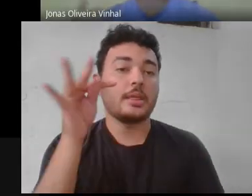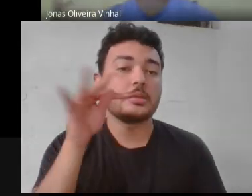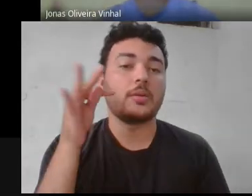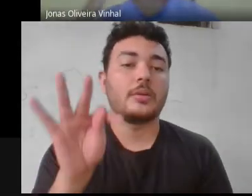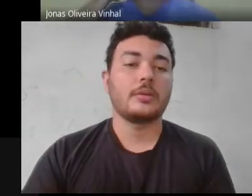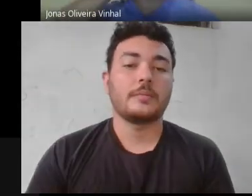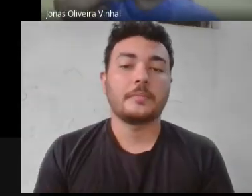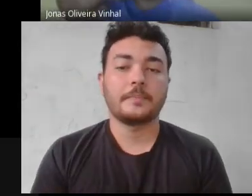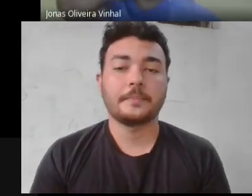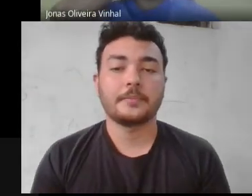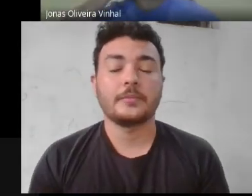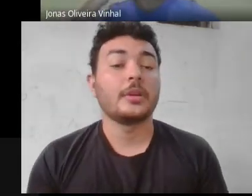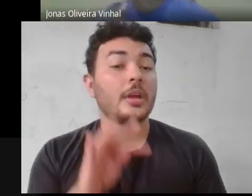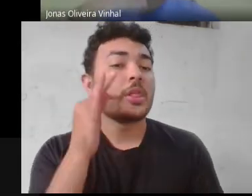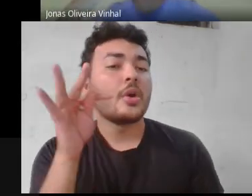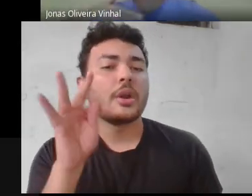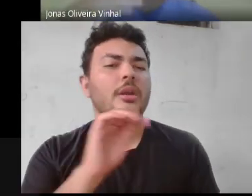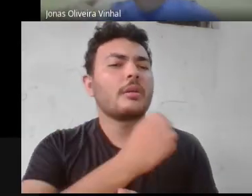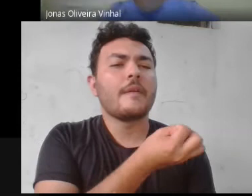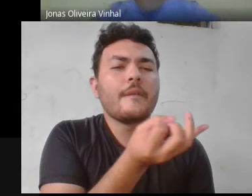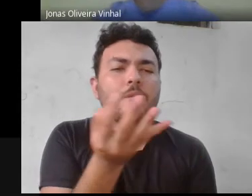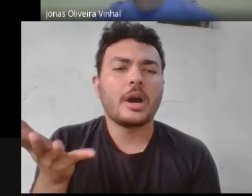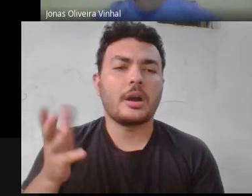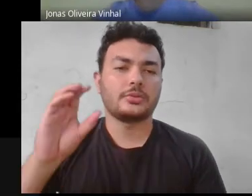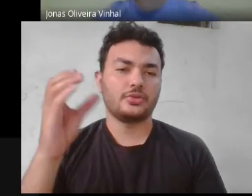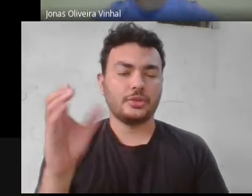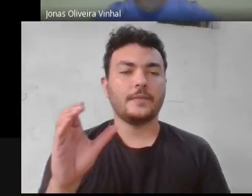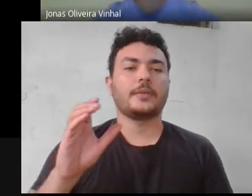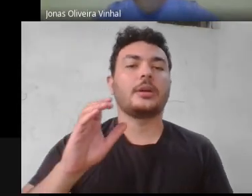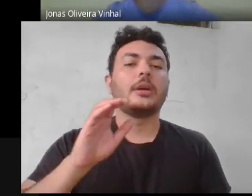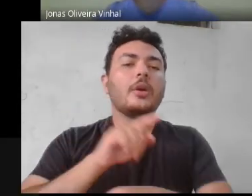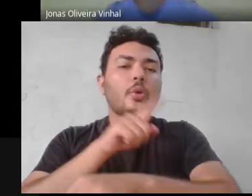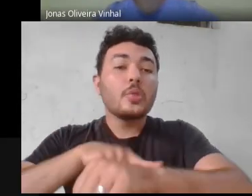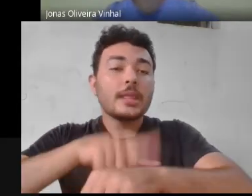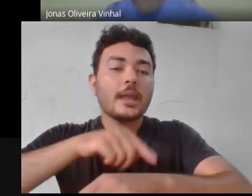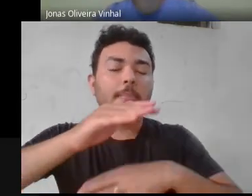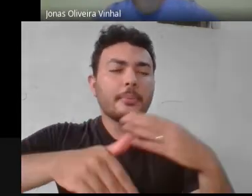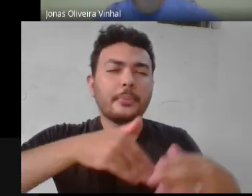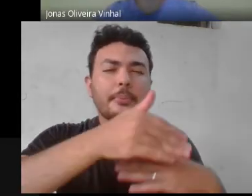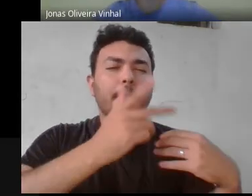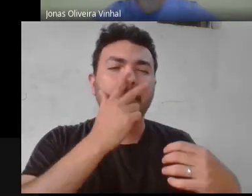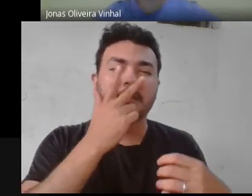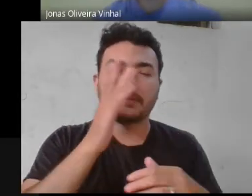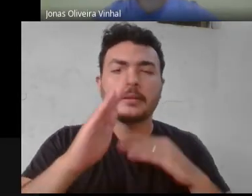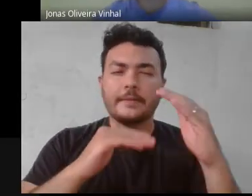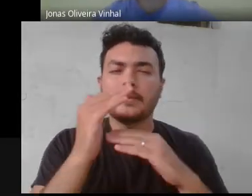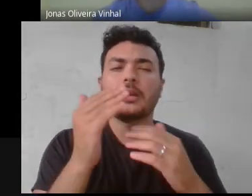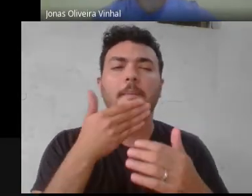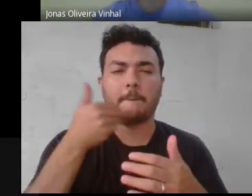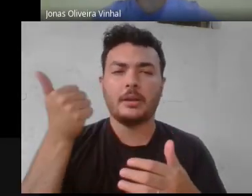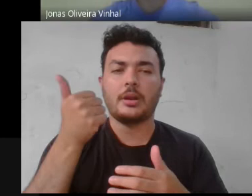uma teoria proposta por um ou mais cientistas, e ao longo do tempo ela vai sofrendo modificações, vai sendo melhorada, tá? Ao longo do tempo,